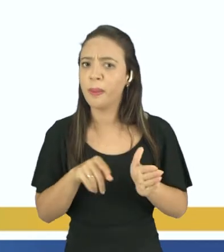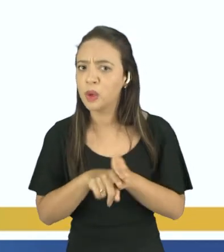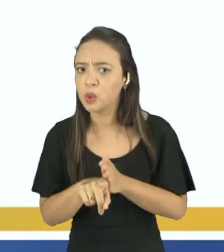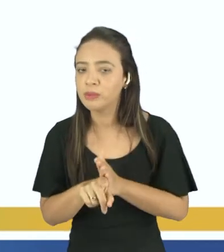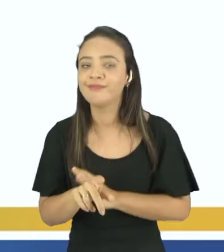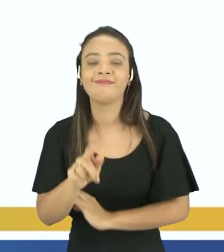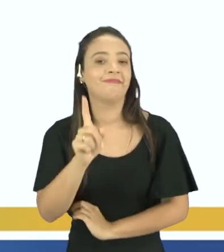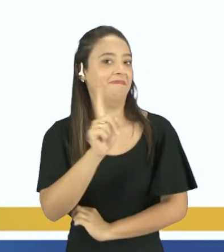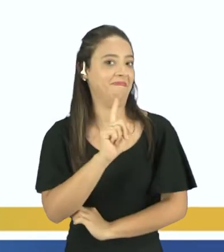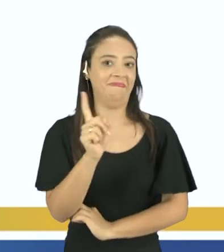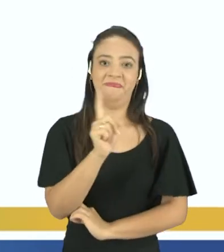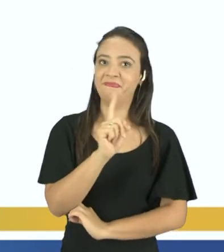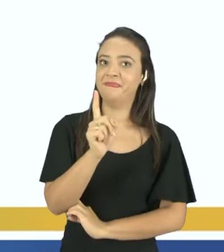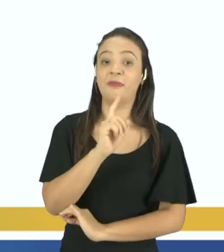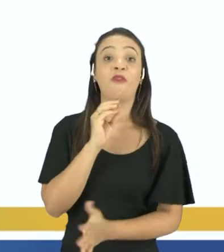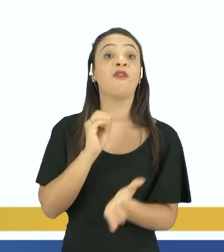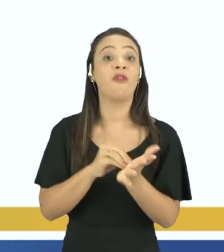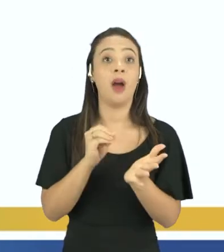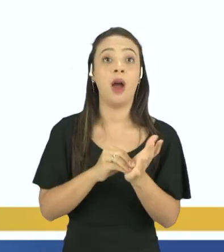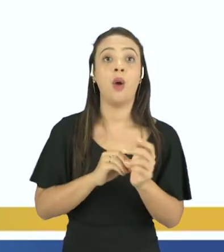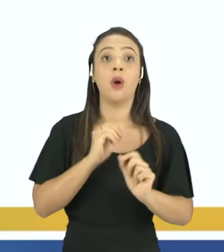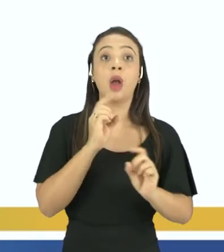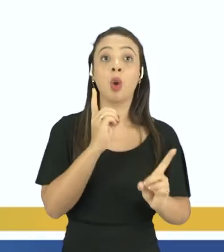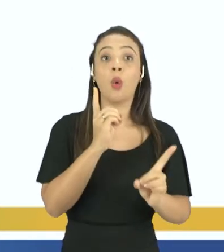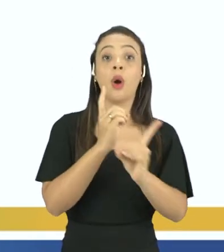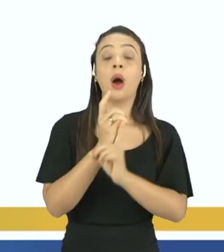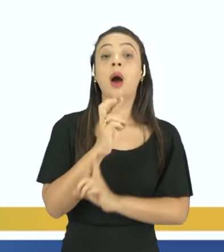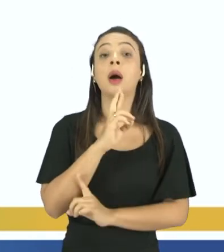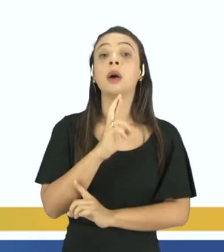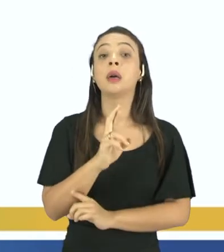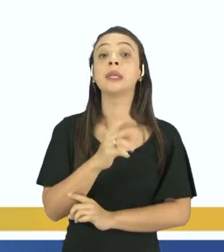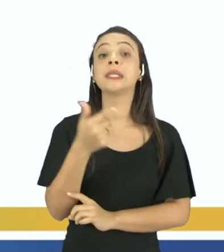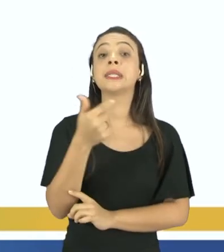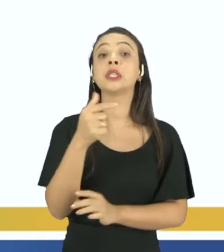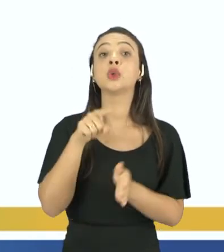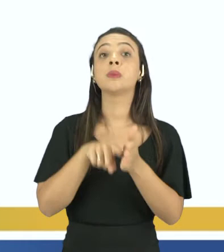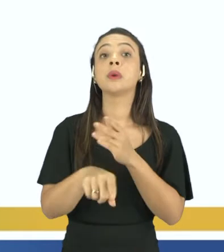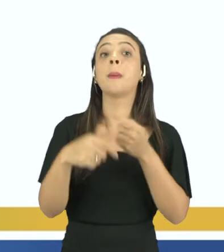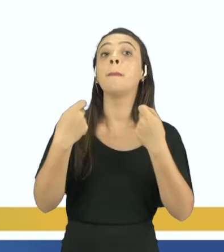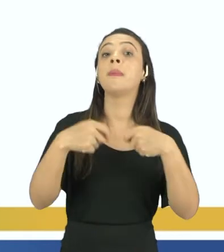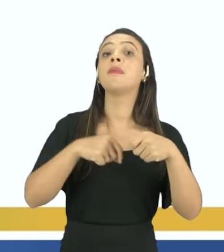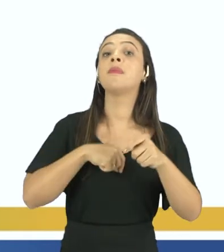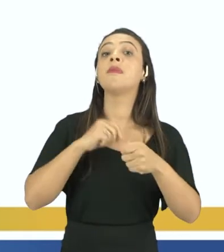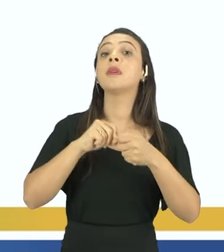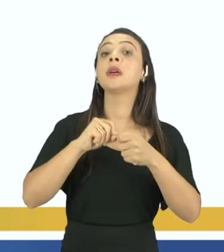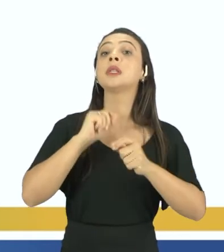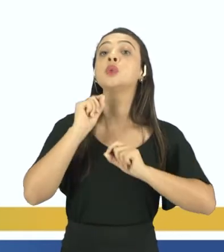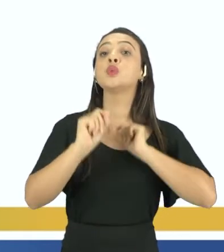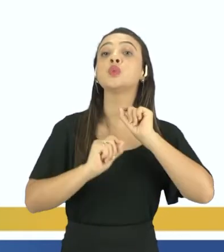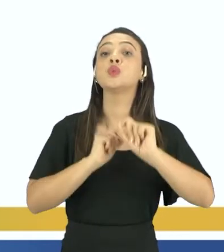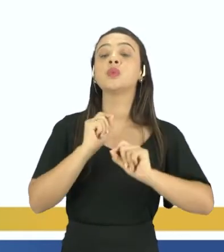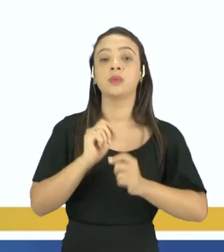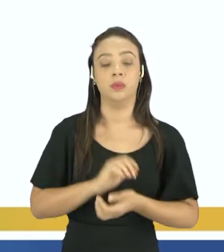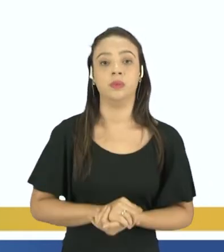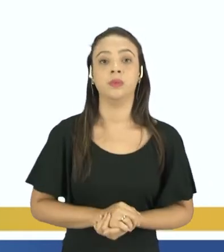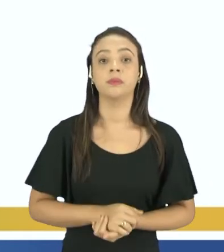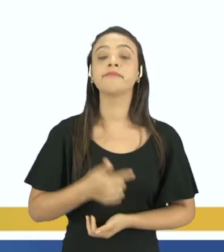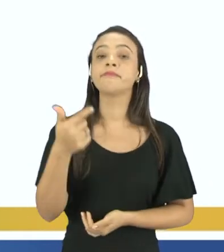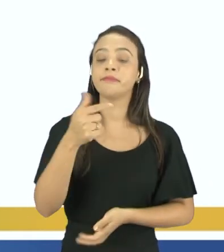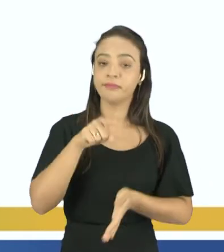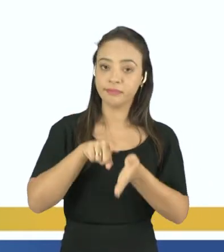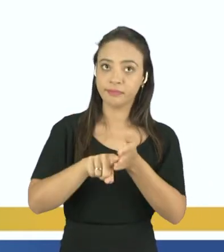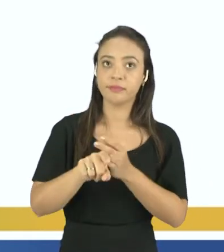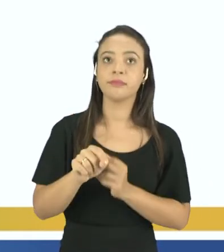questão ainda não para encontrar o resultado da segunda pergunta a gente tem que fazer alguma coisa ainda né como observar Qual é a segunda